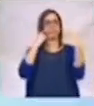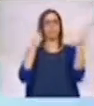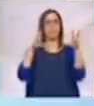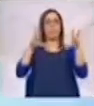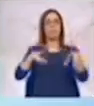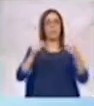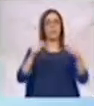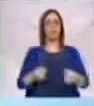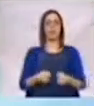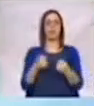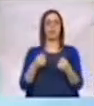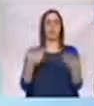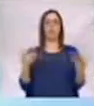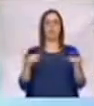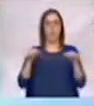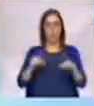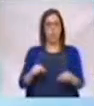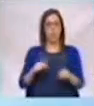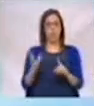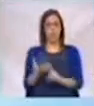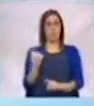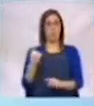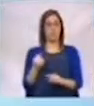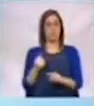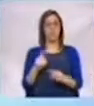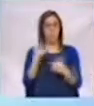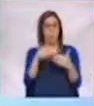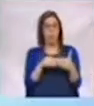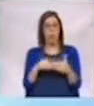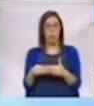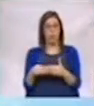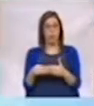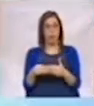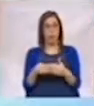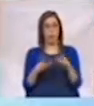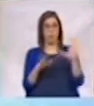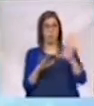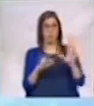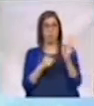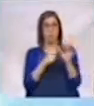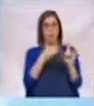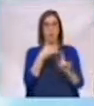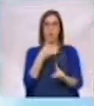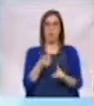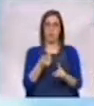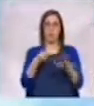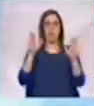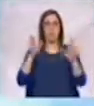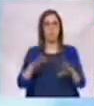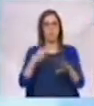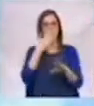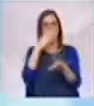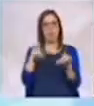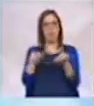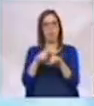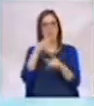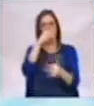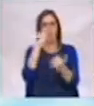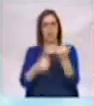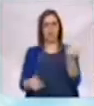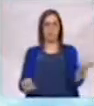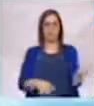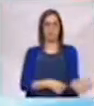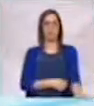atenção mediática, mas nunca tinham conseguido o que hoje conseguiram, que um líder ocidental declarasse os muçulmanos